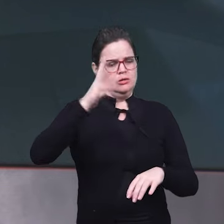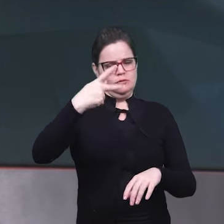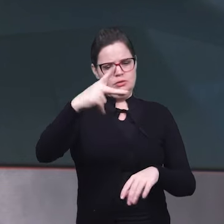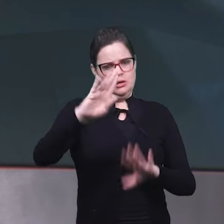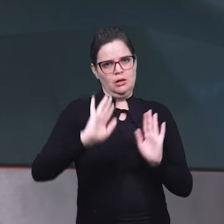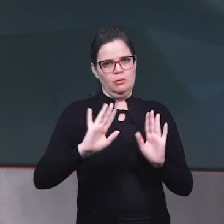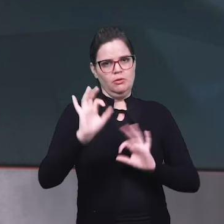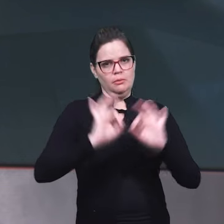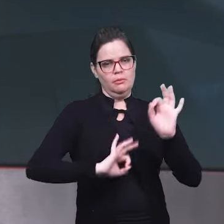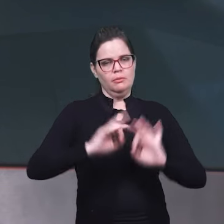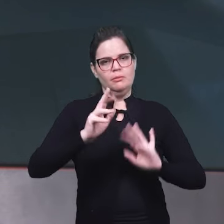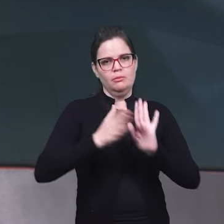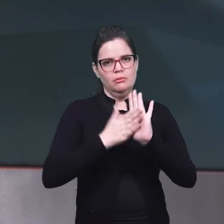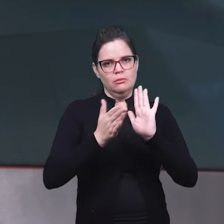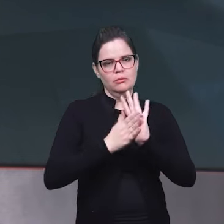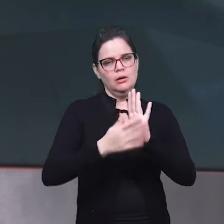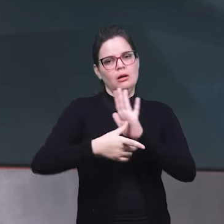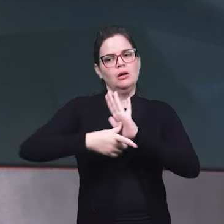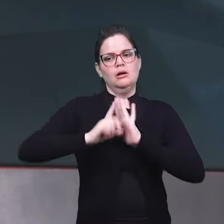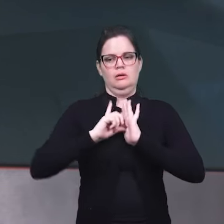decidir, planejar